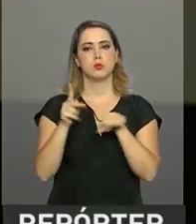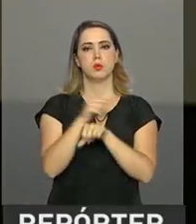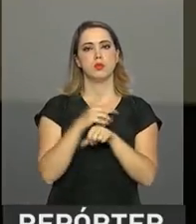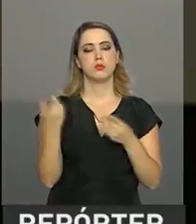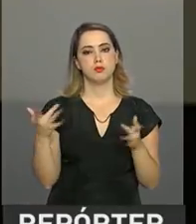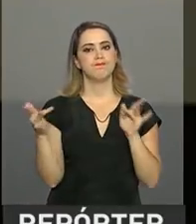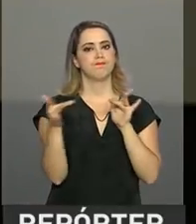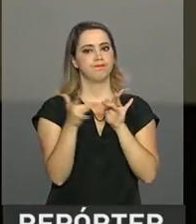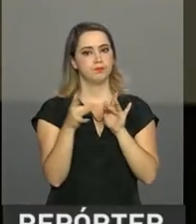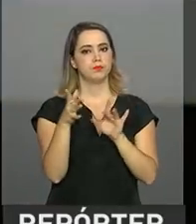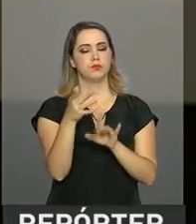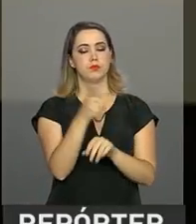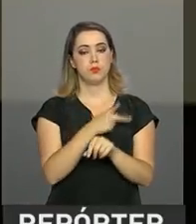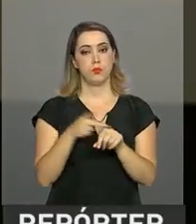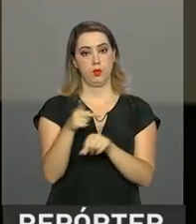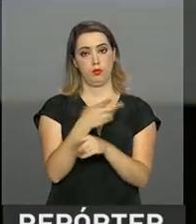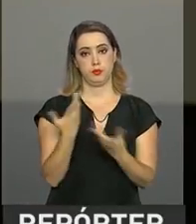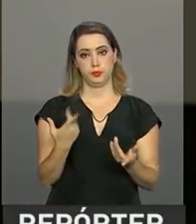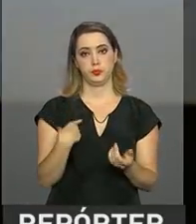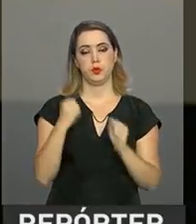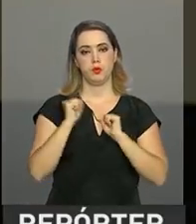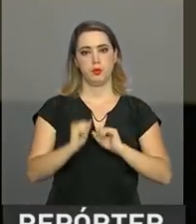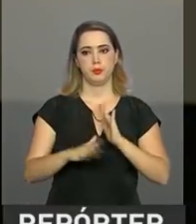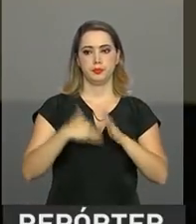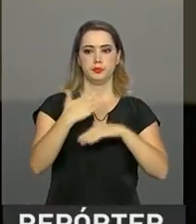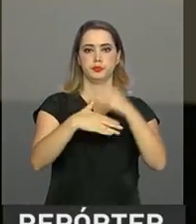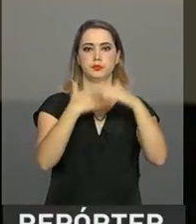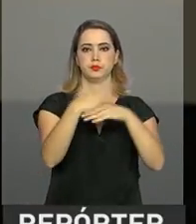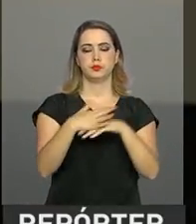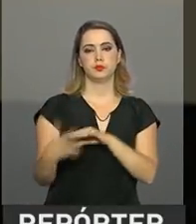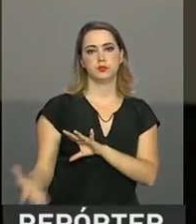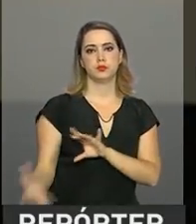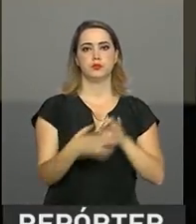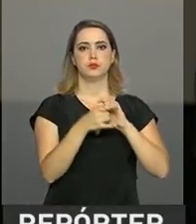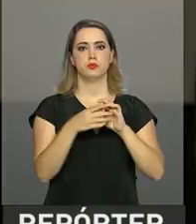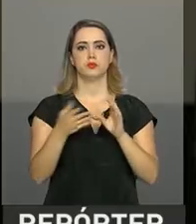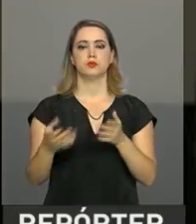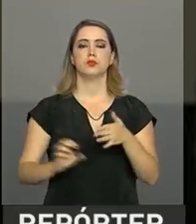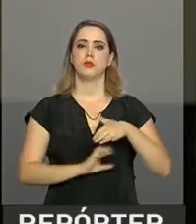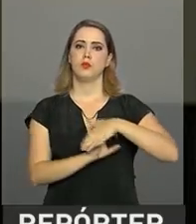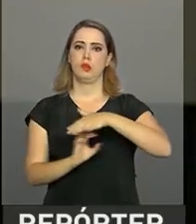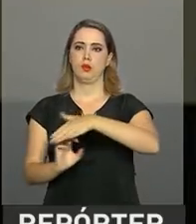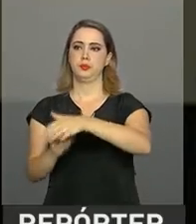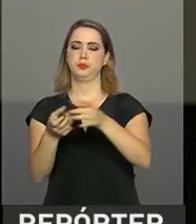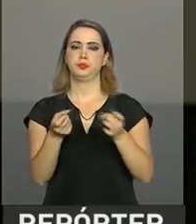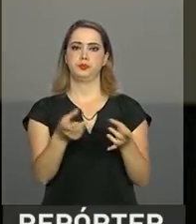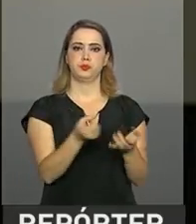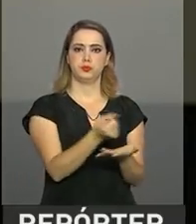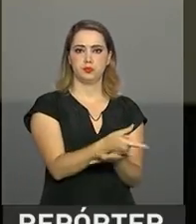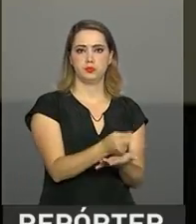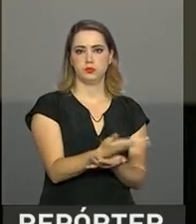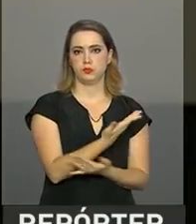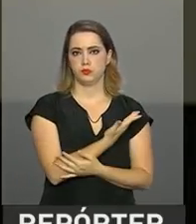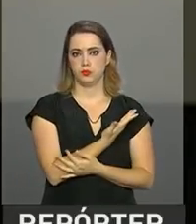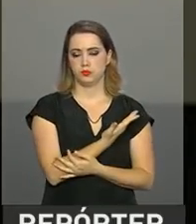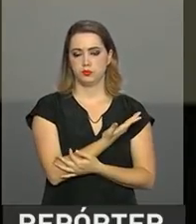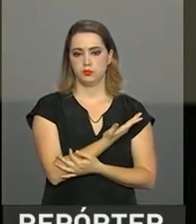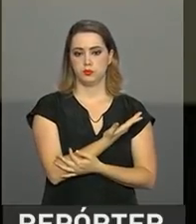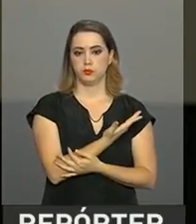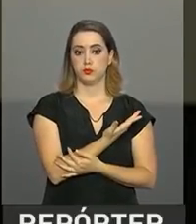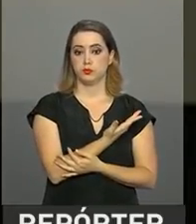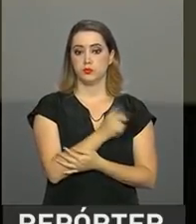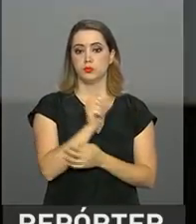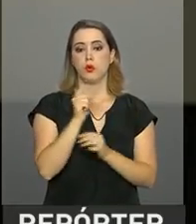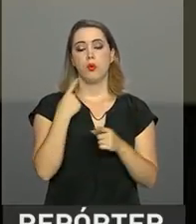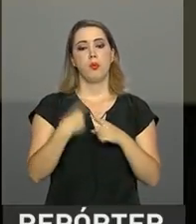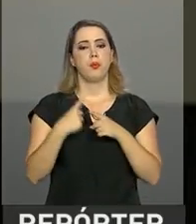e afirmou que os dois países podem aumentar as relações e os negócios portanto não há distância o